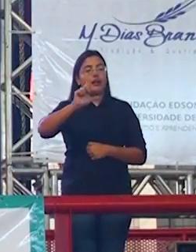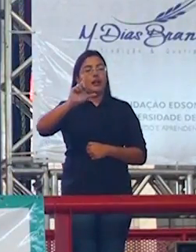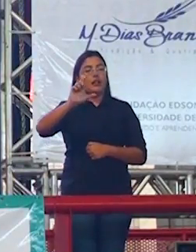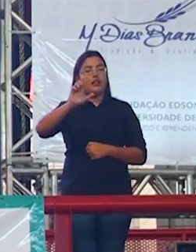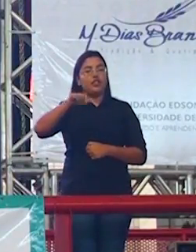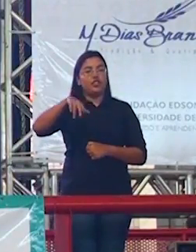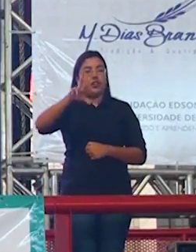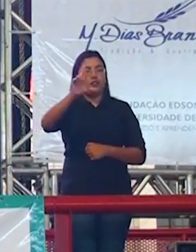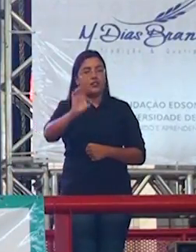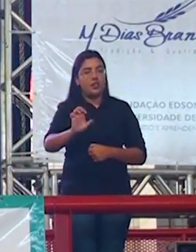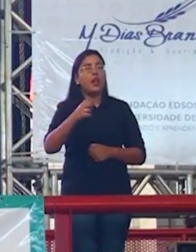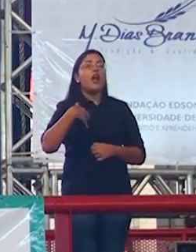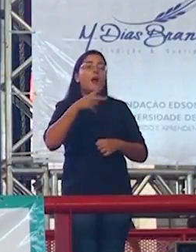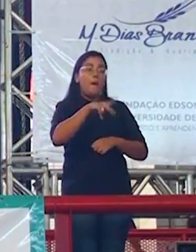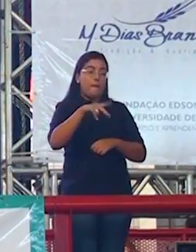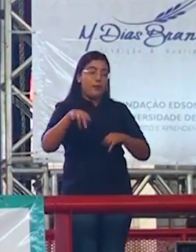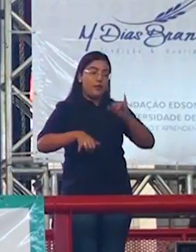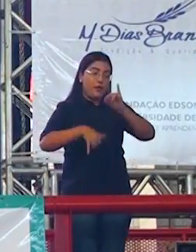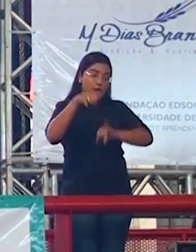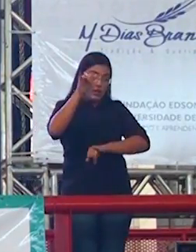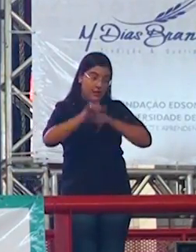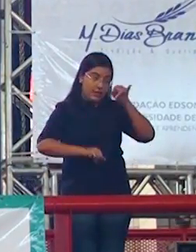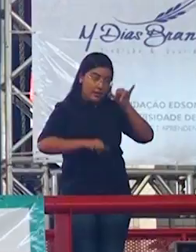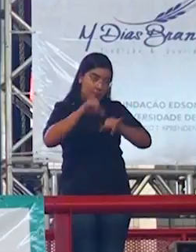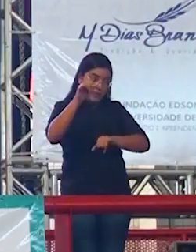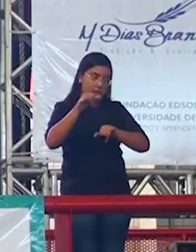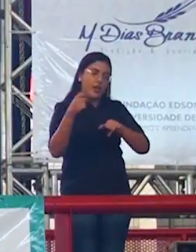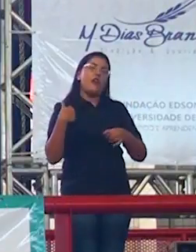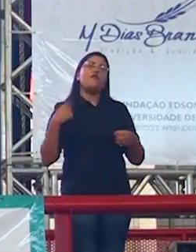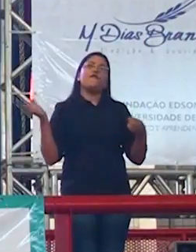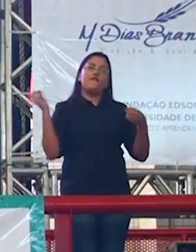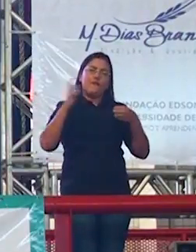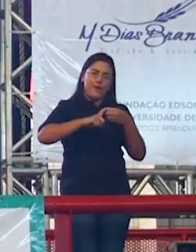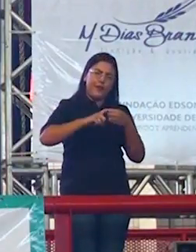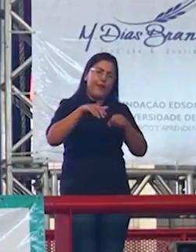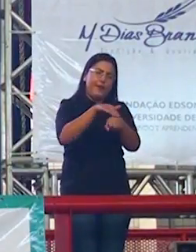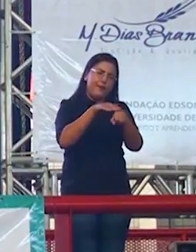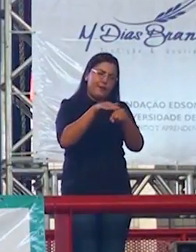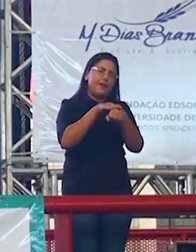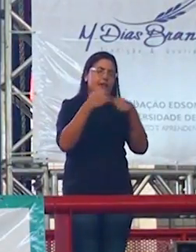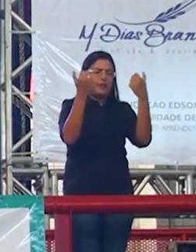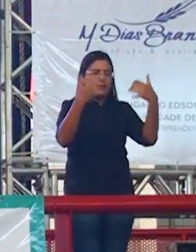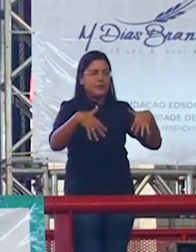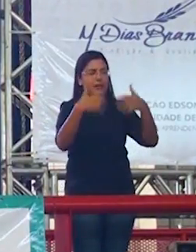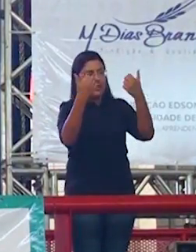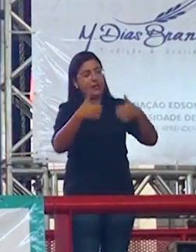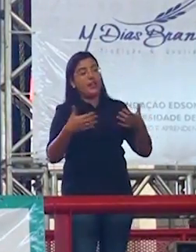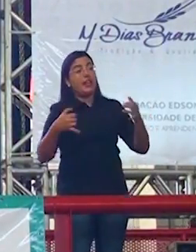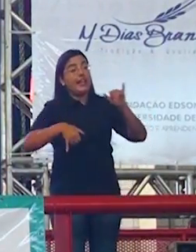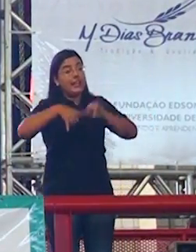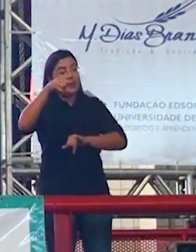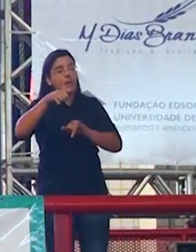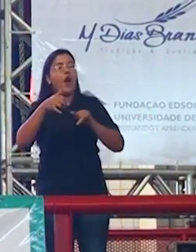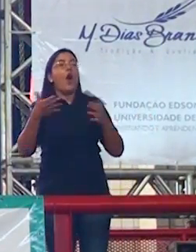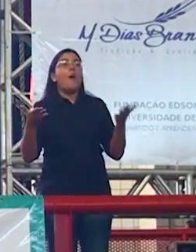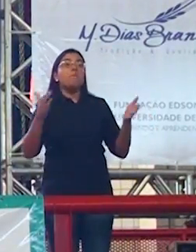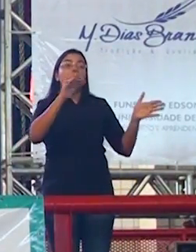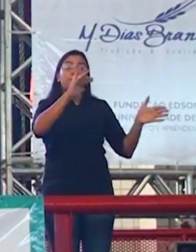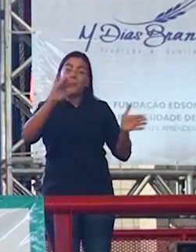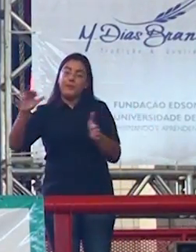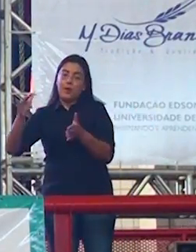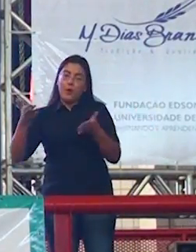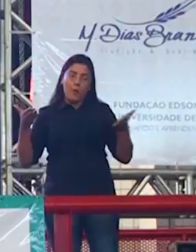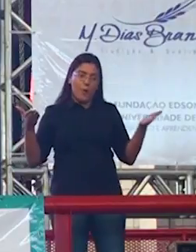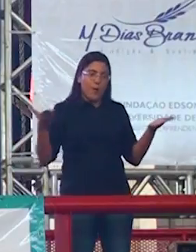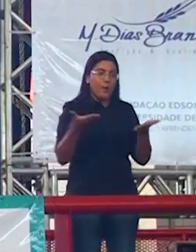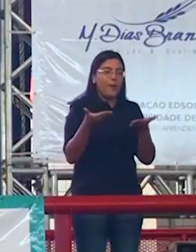de Química. Oportunamente vou voltar aqui para a gente conversar de Química, mas hoje nós vamos